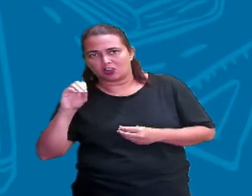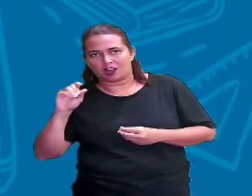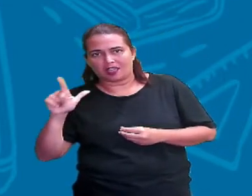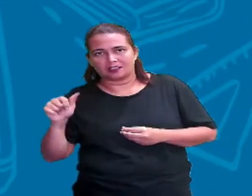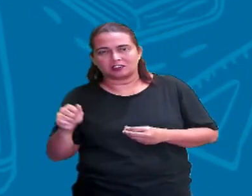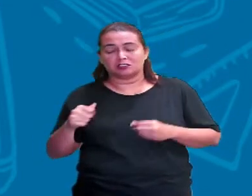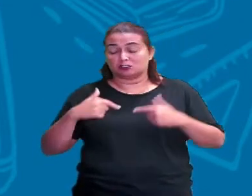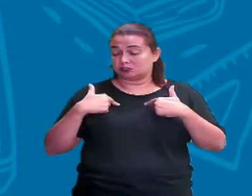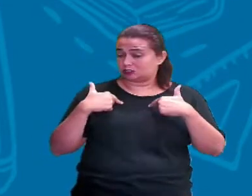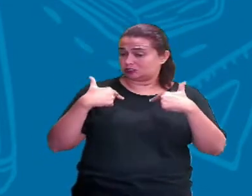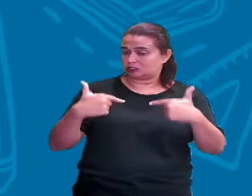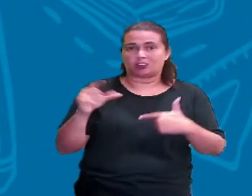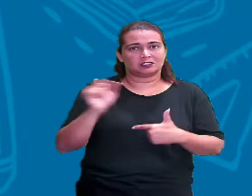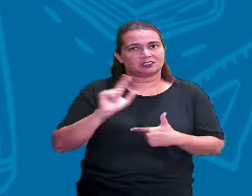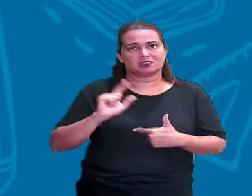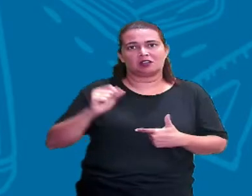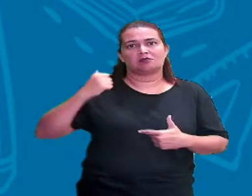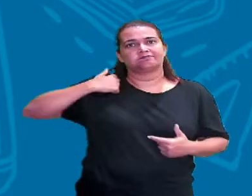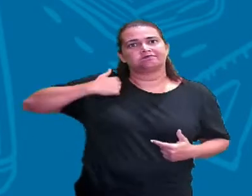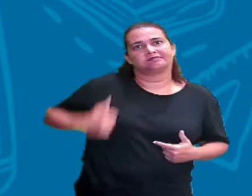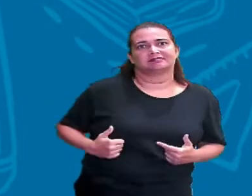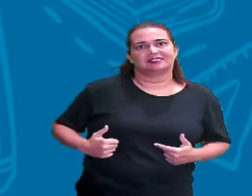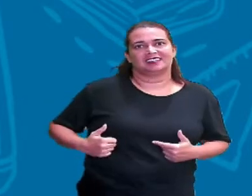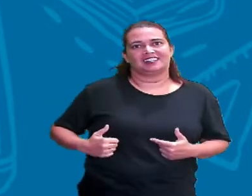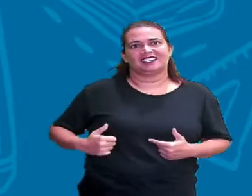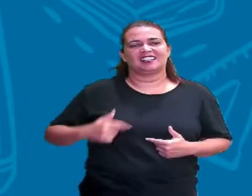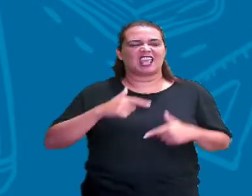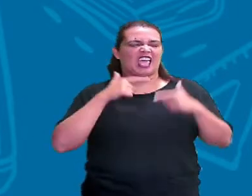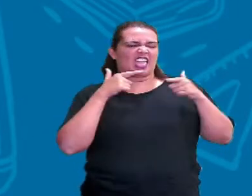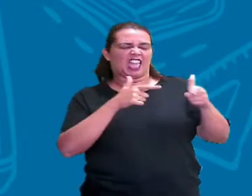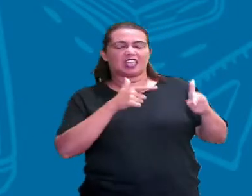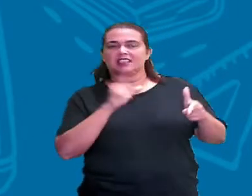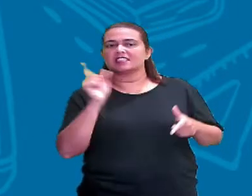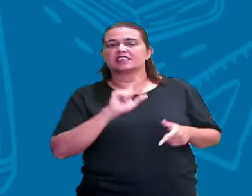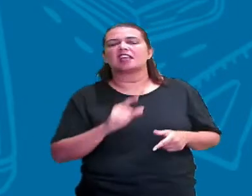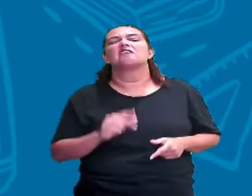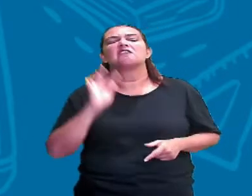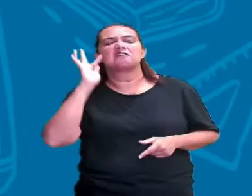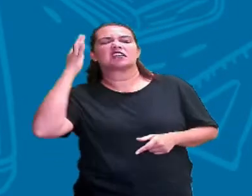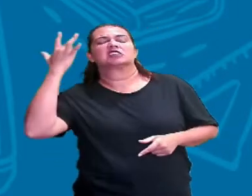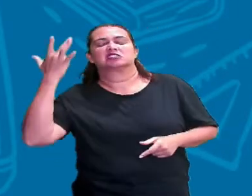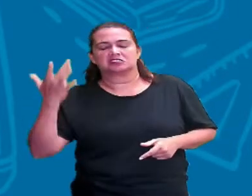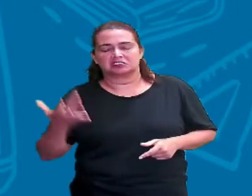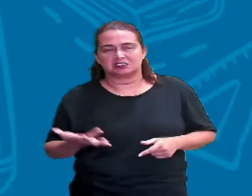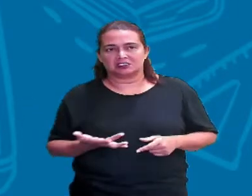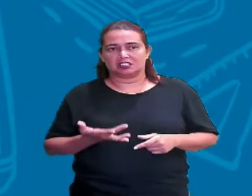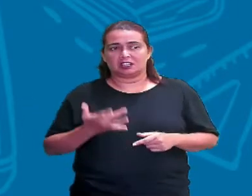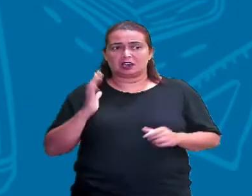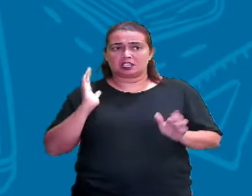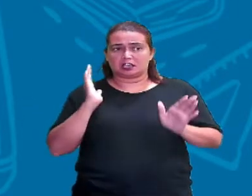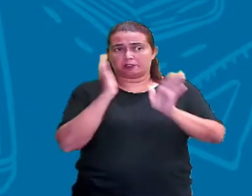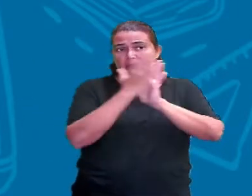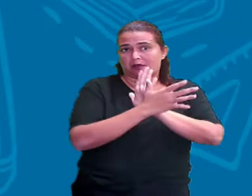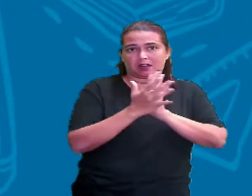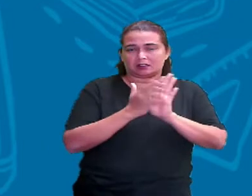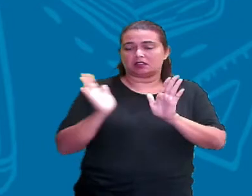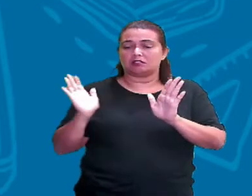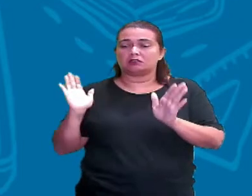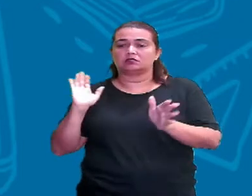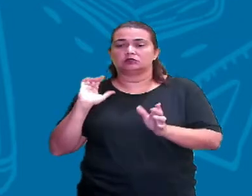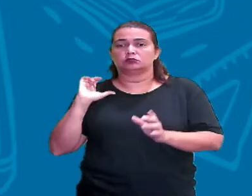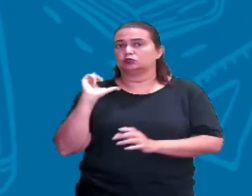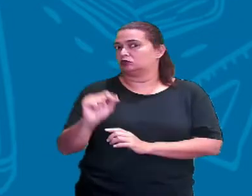nordestino não faz gozação, ele fresca. O nordestino não vai embora, ele pega o beco. O nordestino não ouve barulho, ele